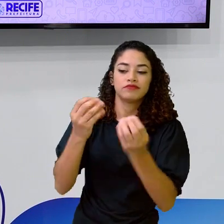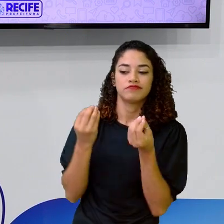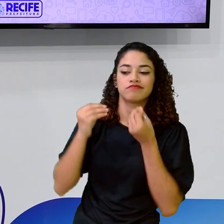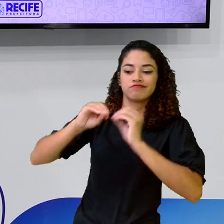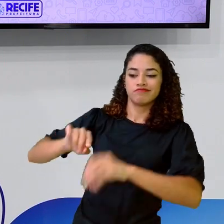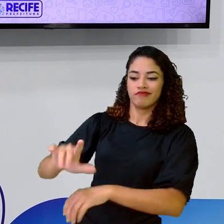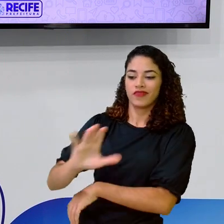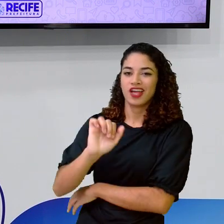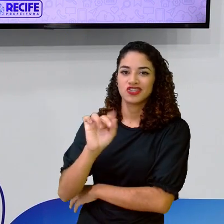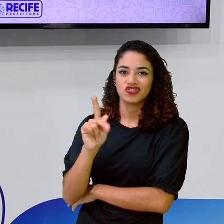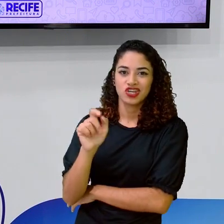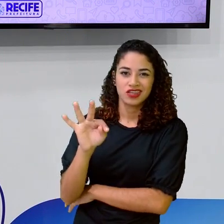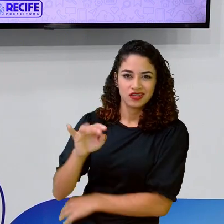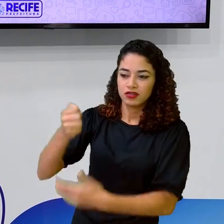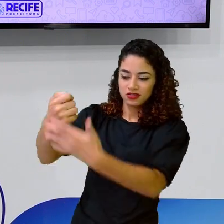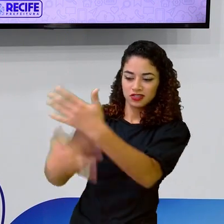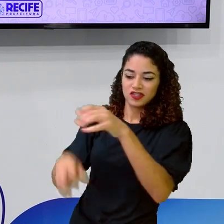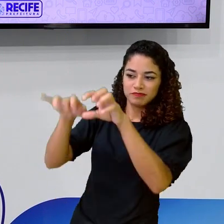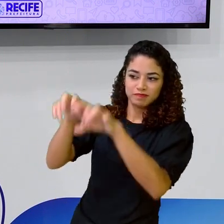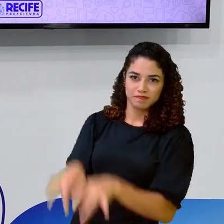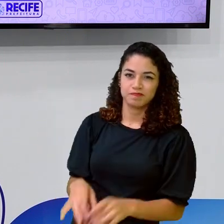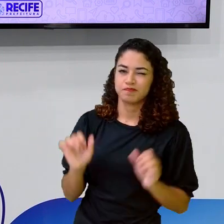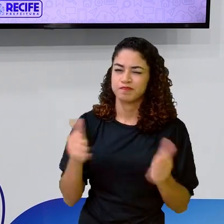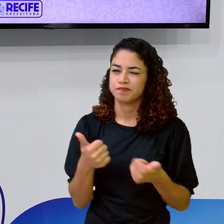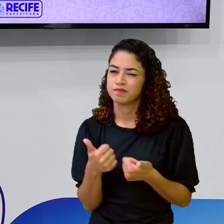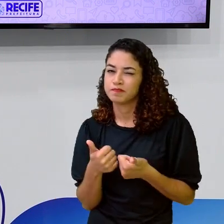lembrada, posso não conhecer, mas você conhece.